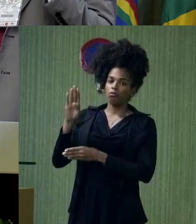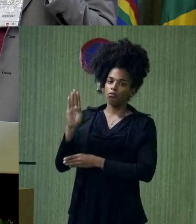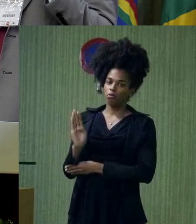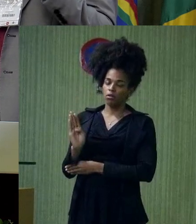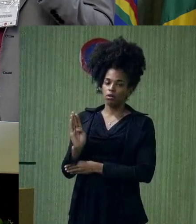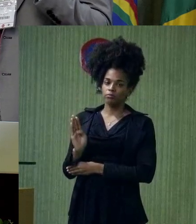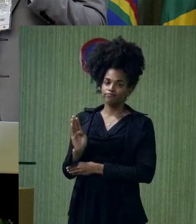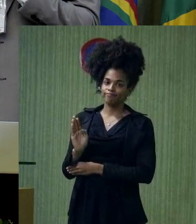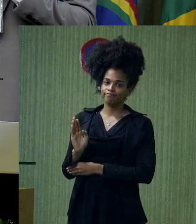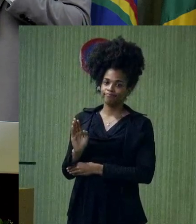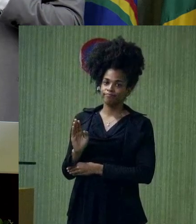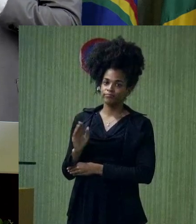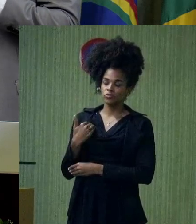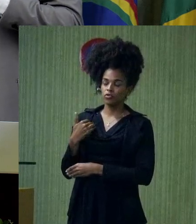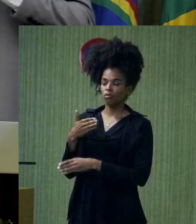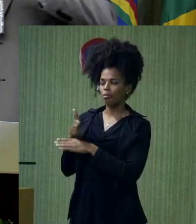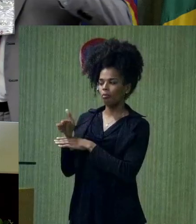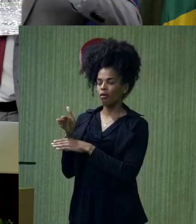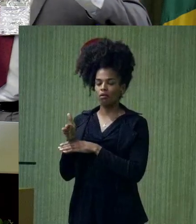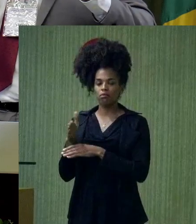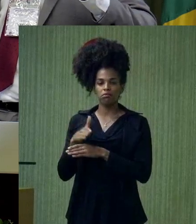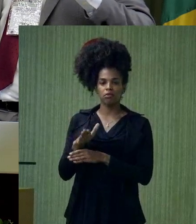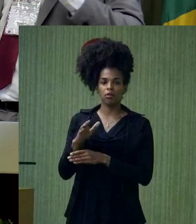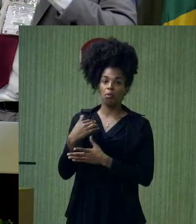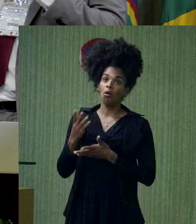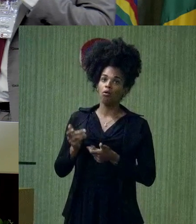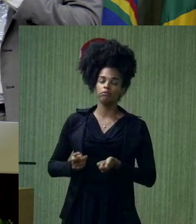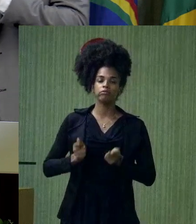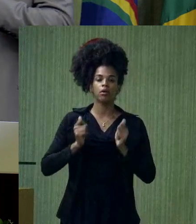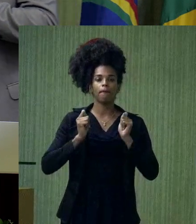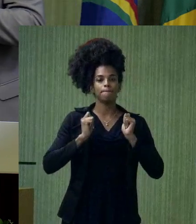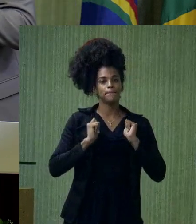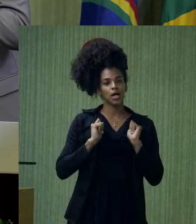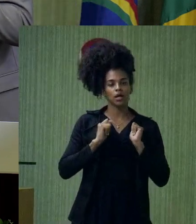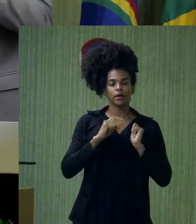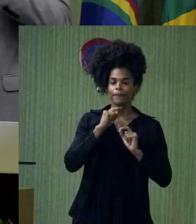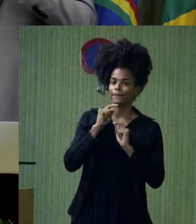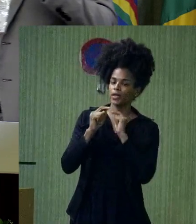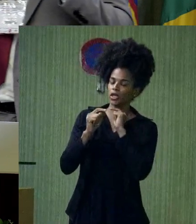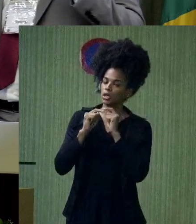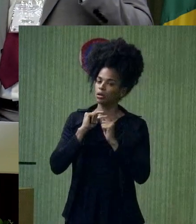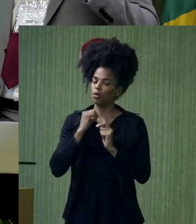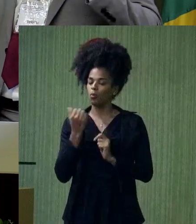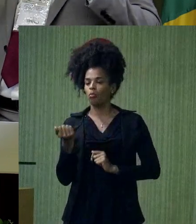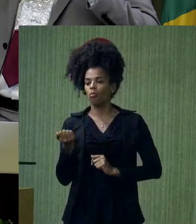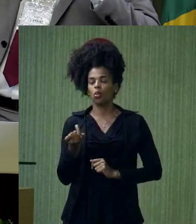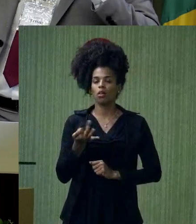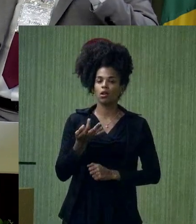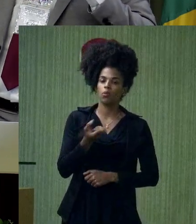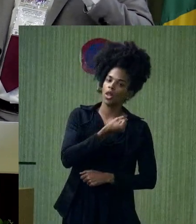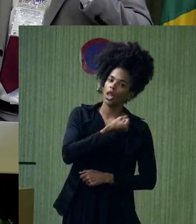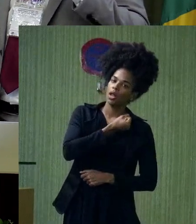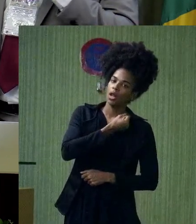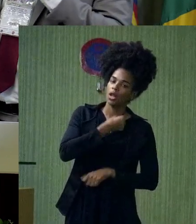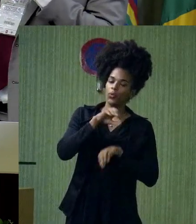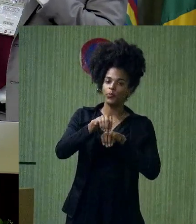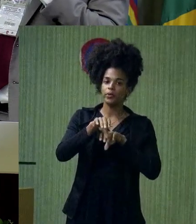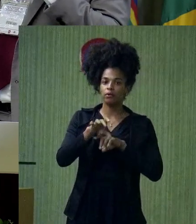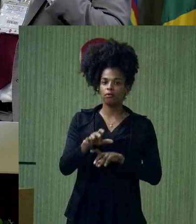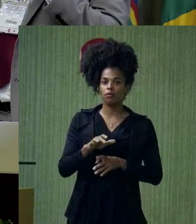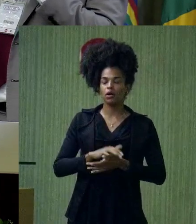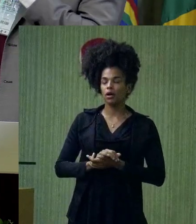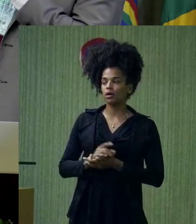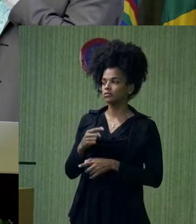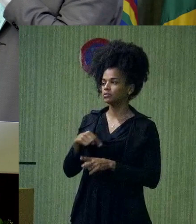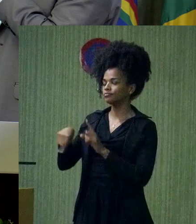participar a gente tem que ficar ali no gabinete né mais preocupado com as questões dos números da educação não tem que tá ouvindo a